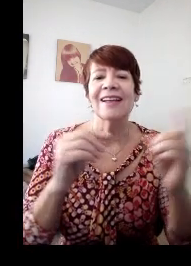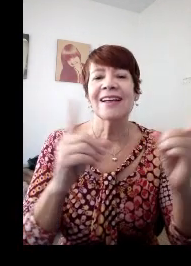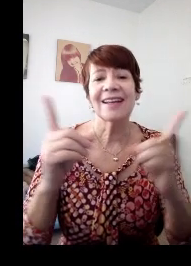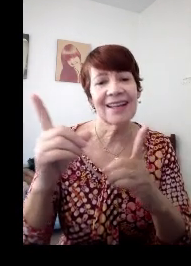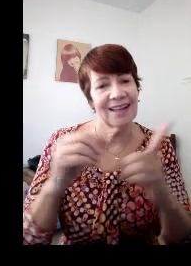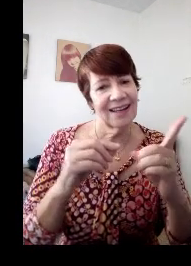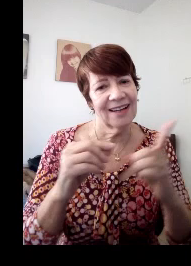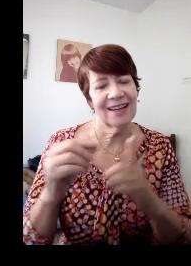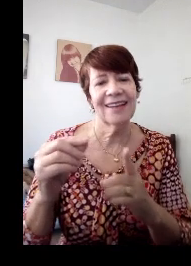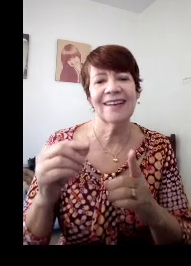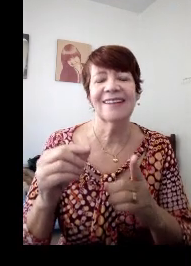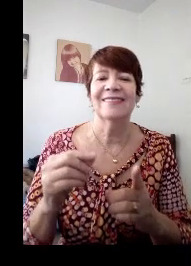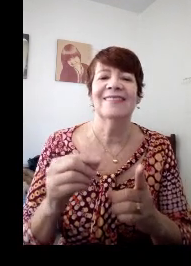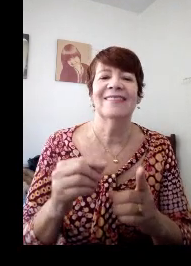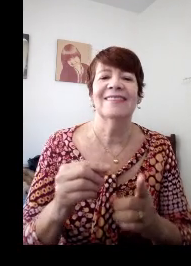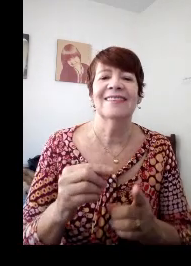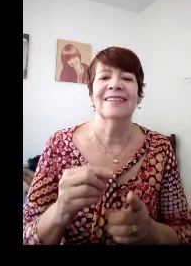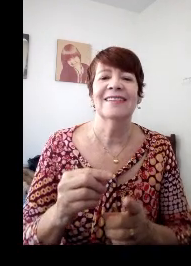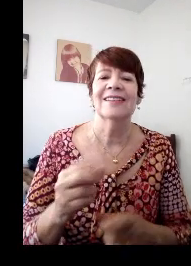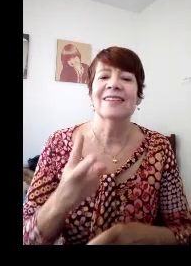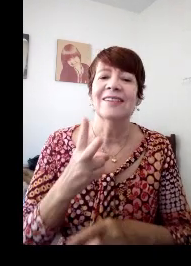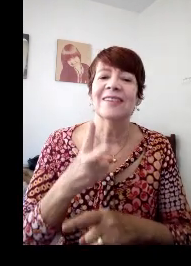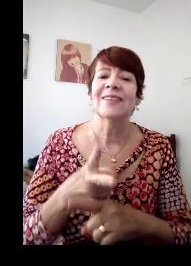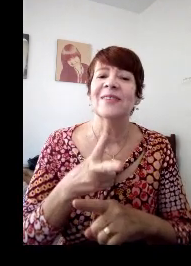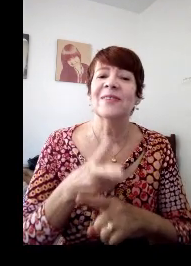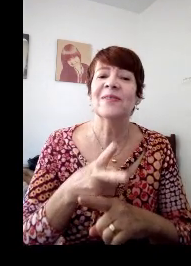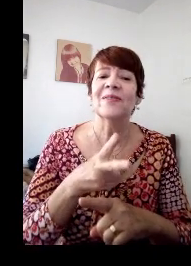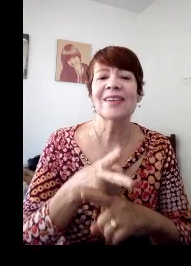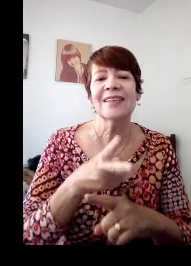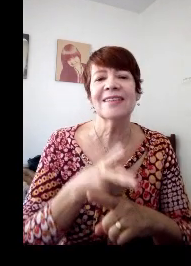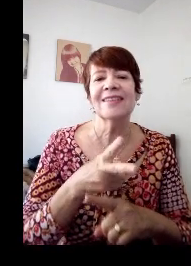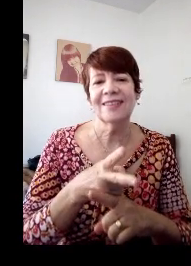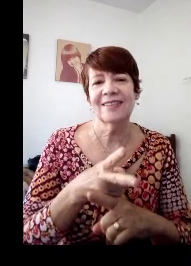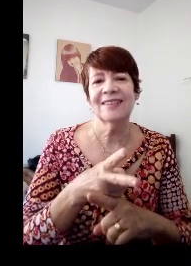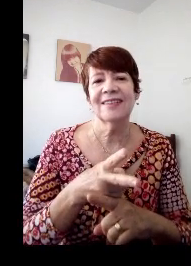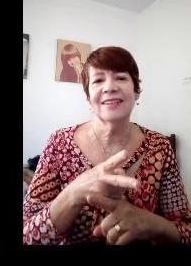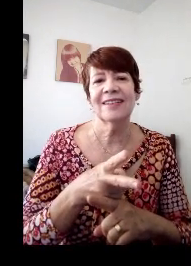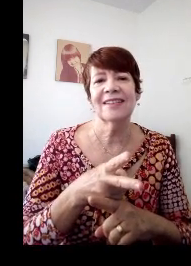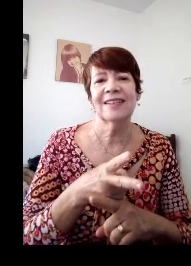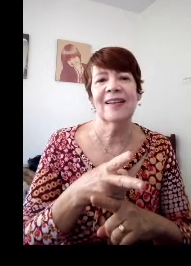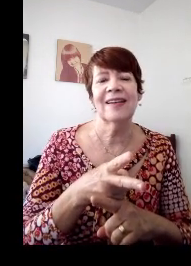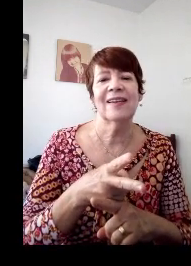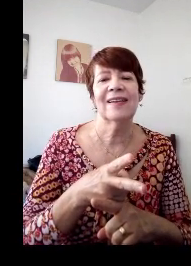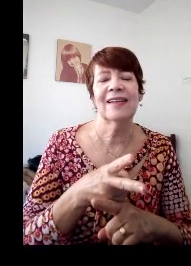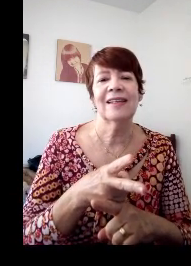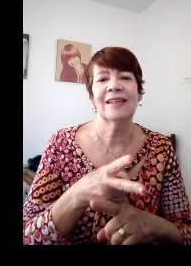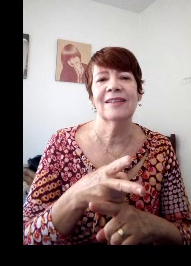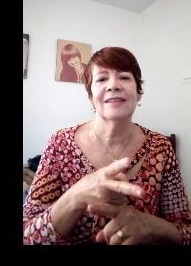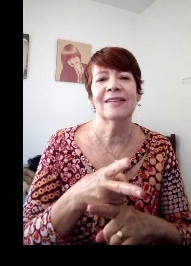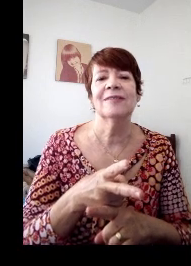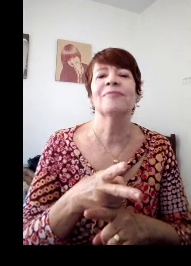dessa ferramenta, que são essas lives, essas